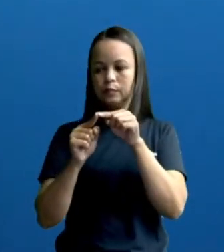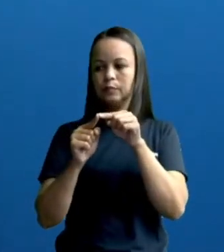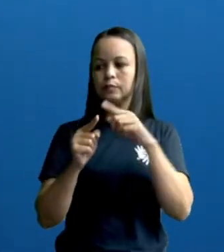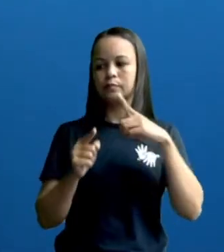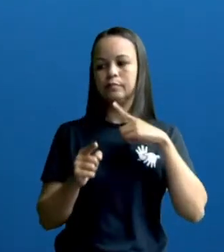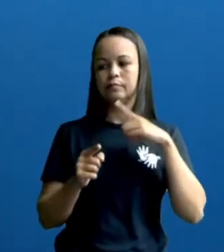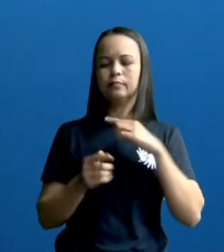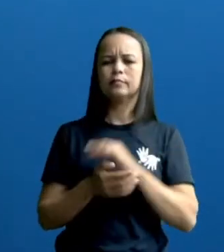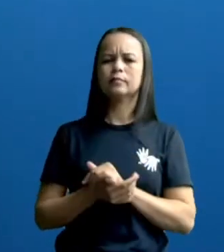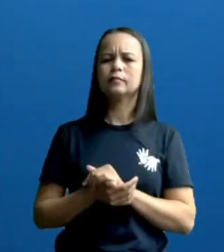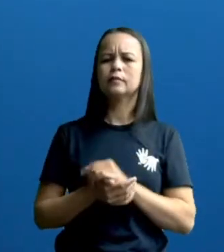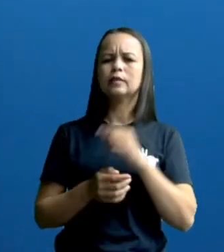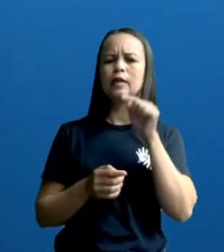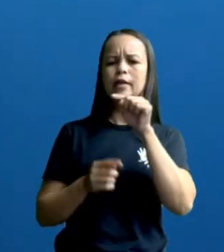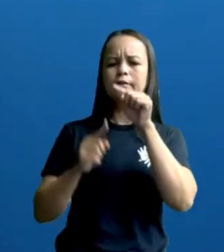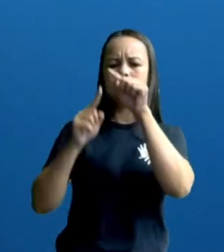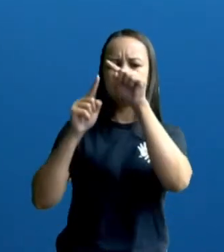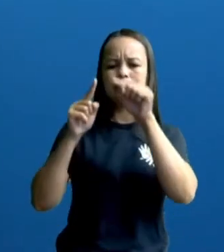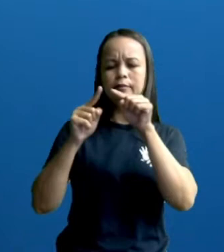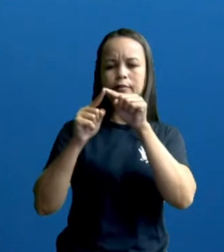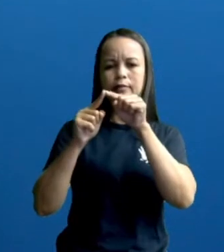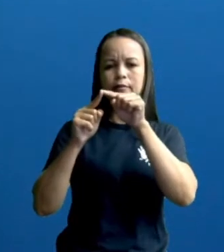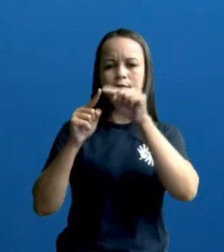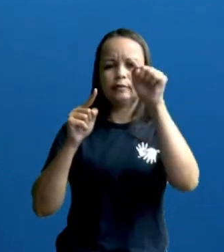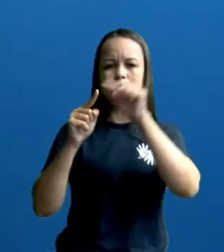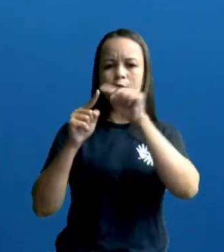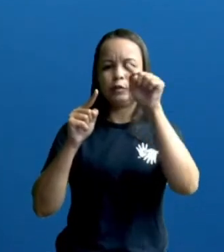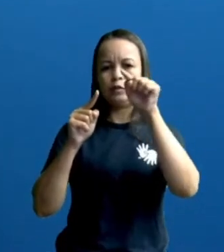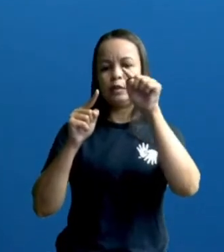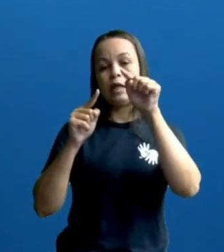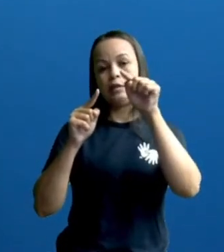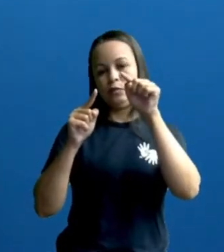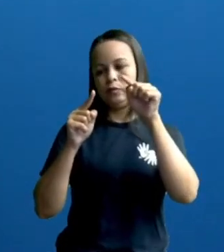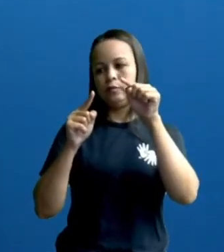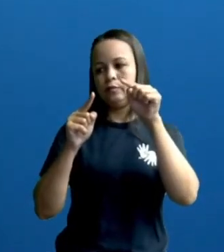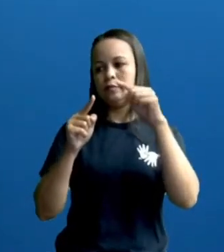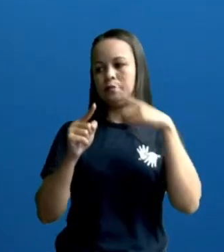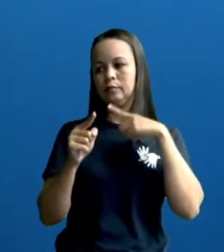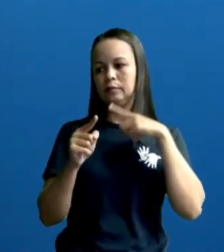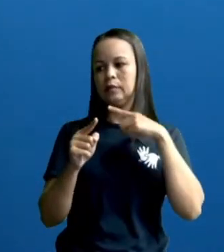ó. Esse lado do triângulo, ele mede